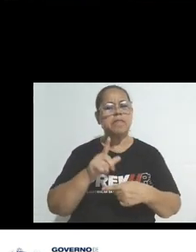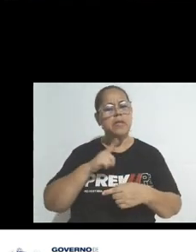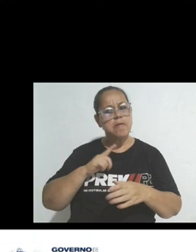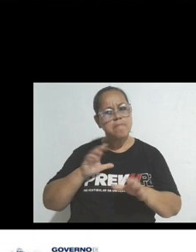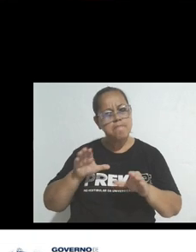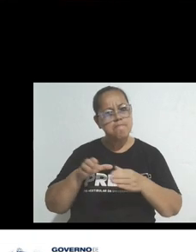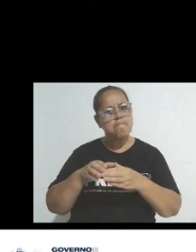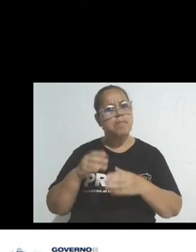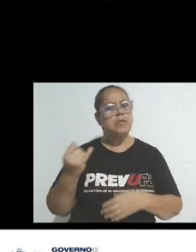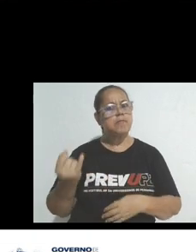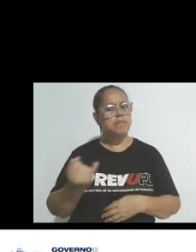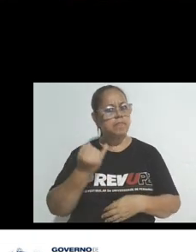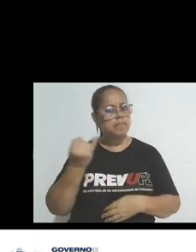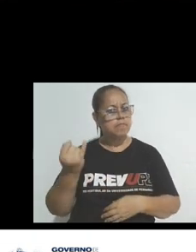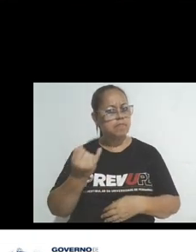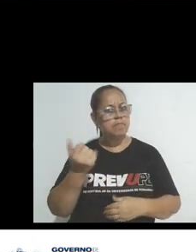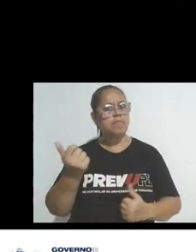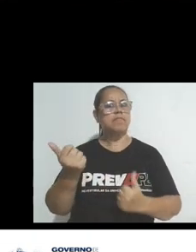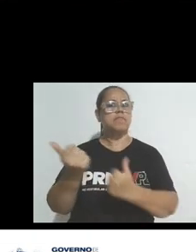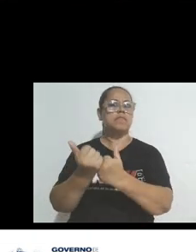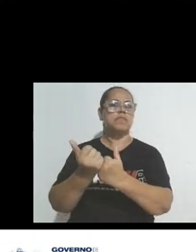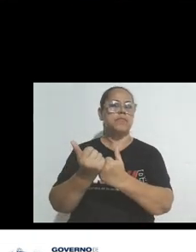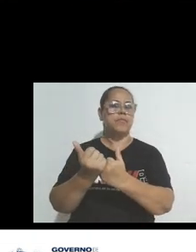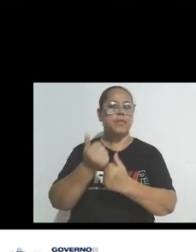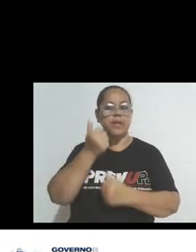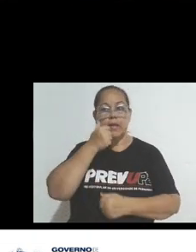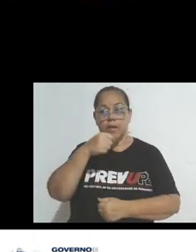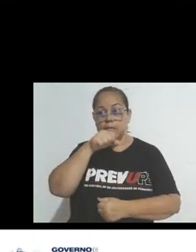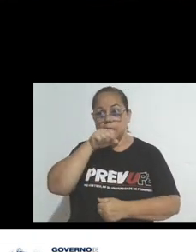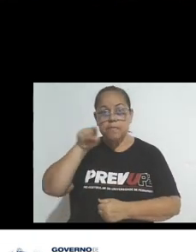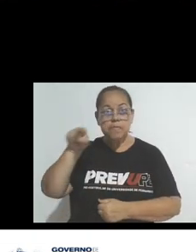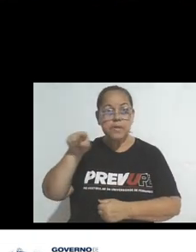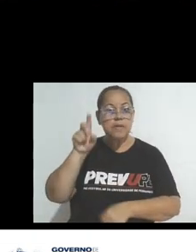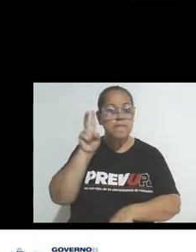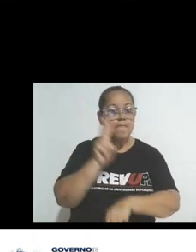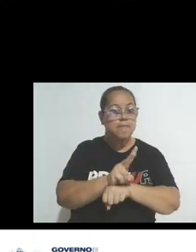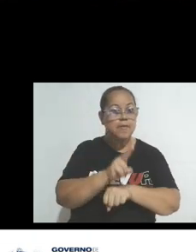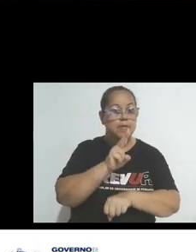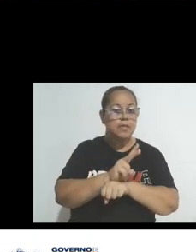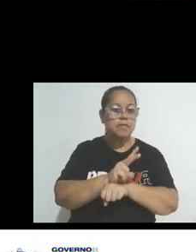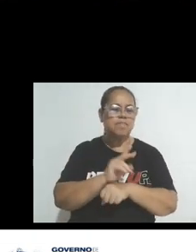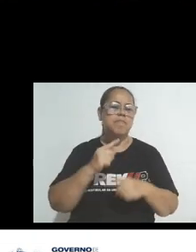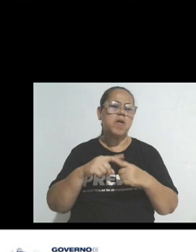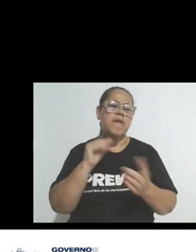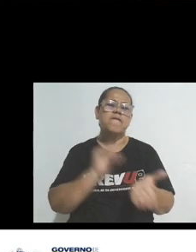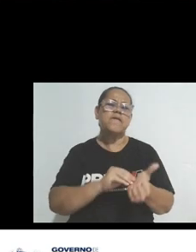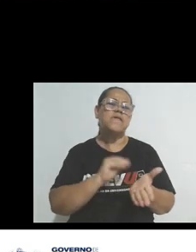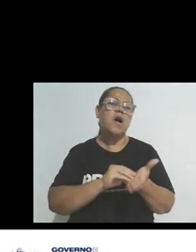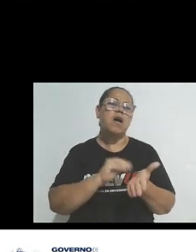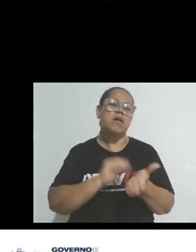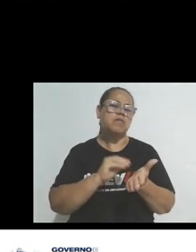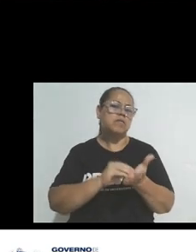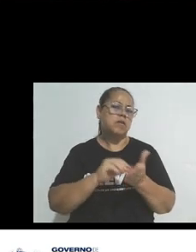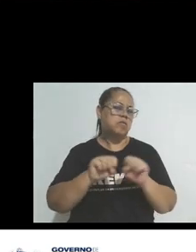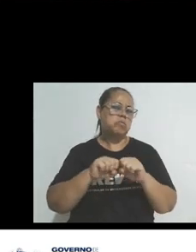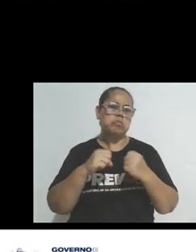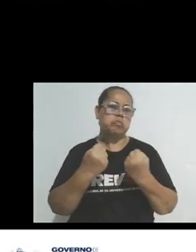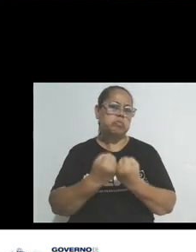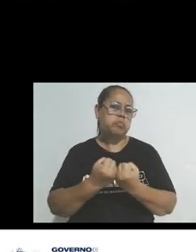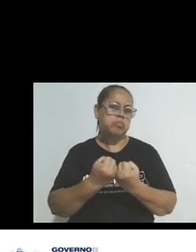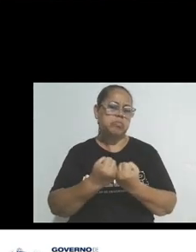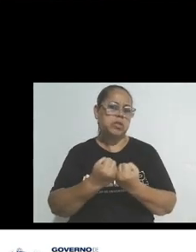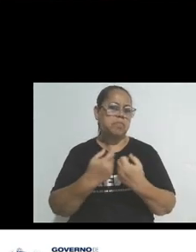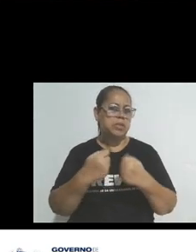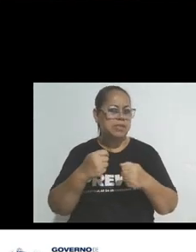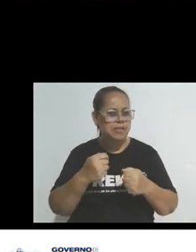apoio para as mães na criação que faltam a rede de apoio nem o estado nem a sociedade dá esse